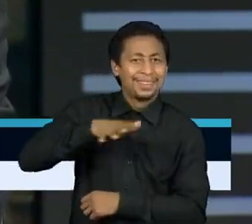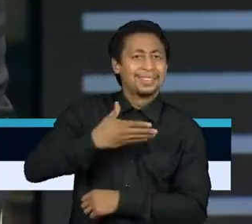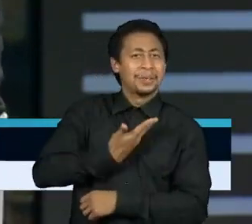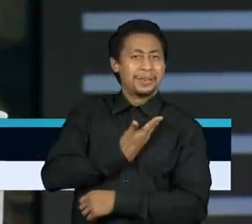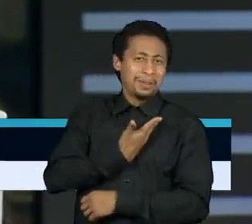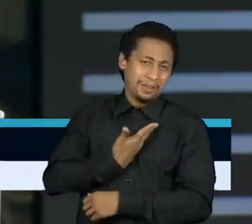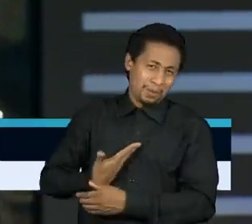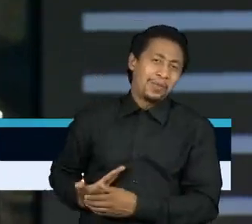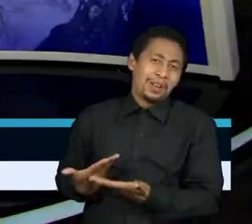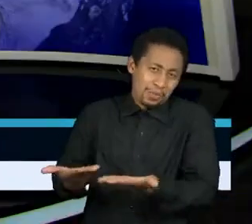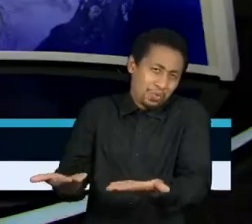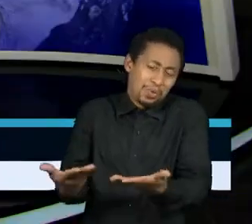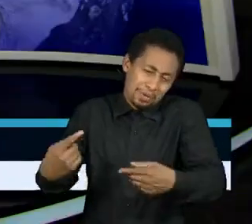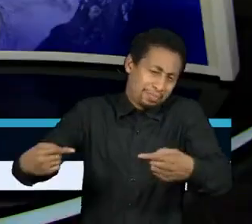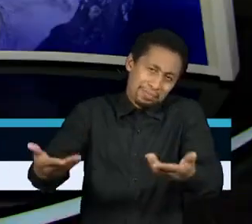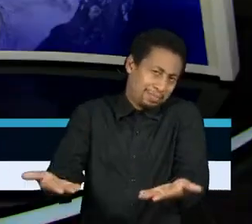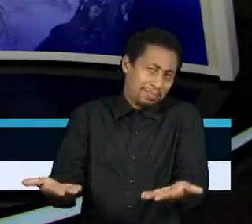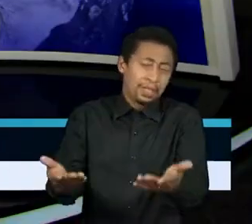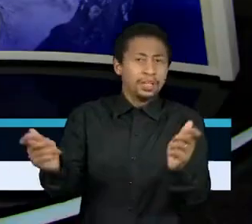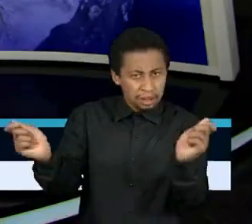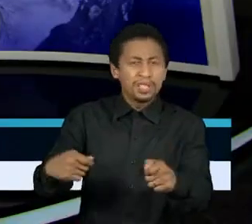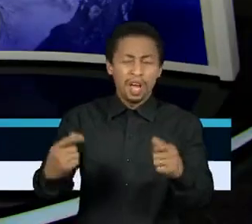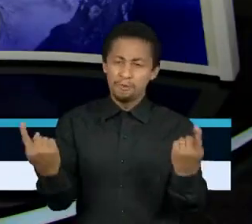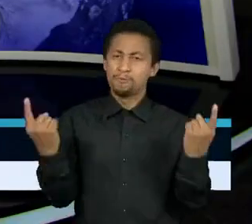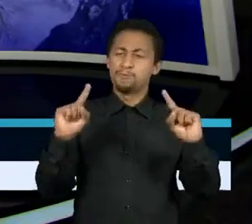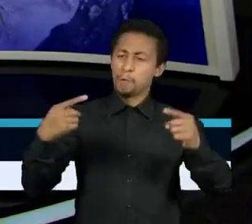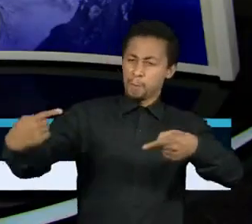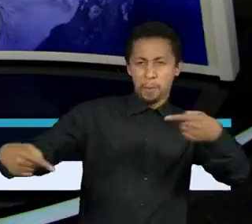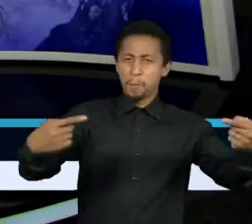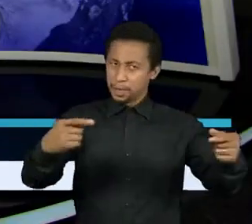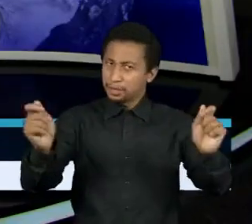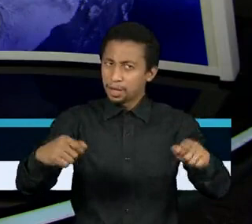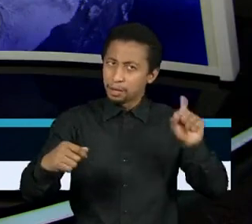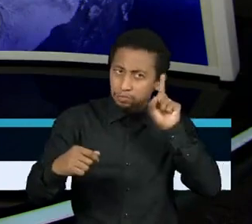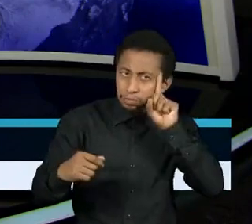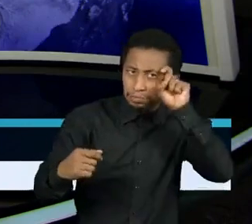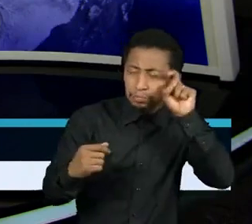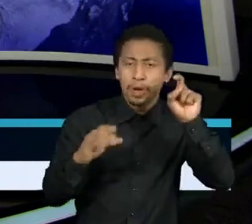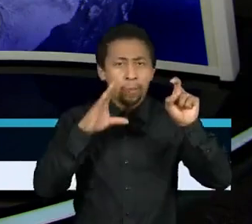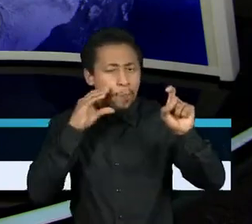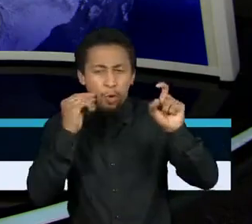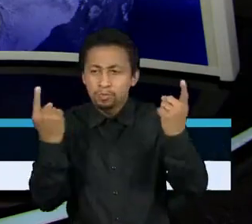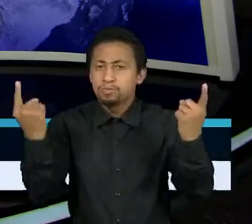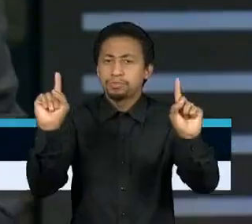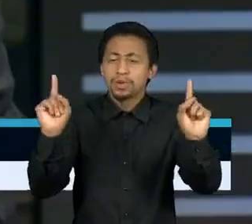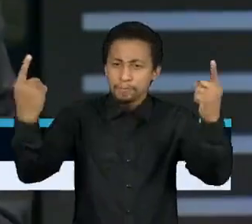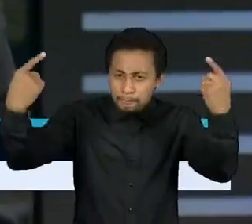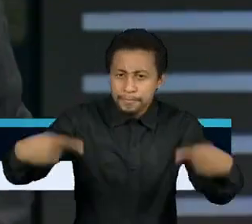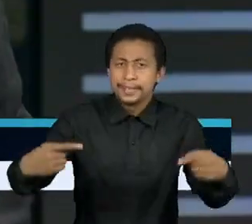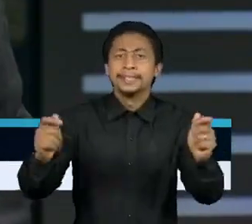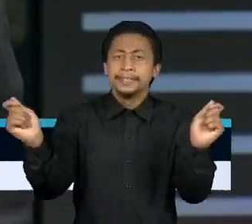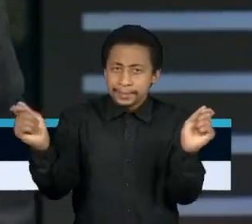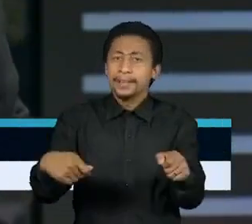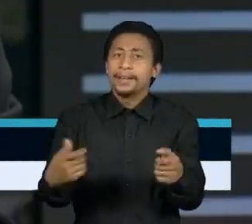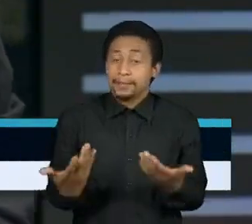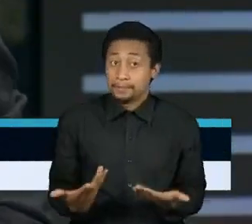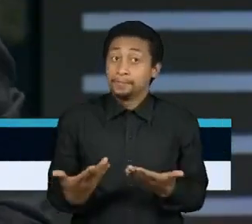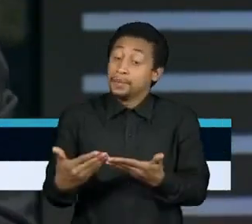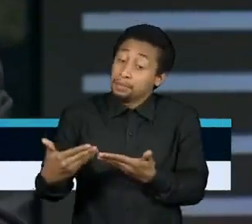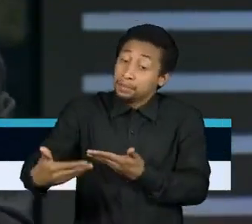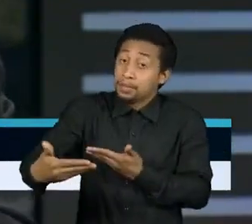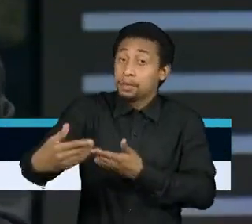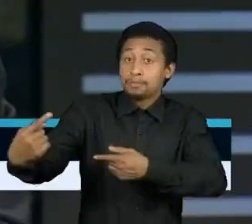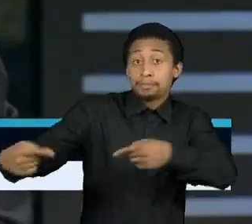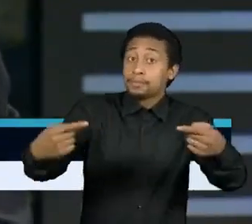ele se sobressai no confronto, né? no embate entre eles. Então, vamos ver o que vai acontecer. Vai ter ainda muitos debates. Vamos ver como é que